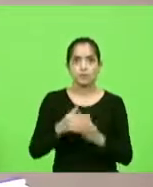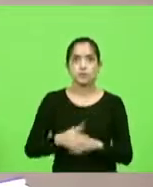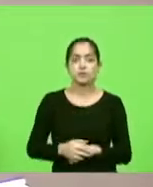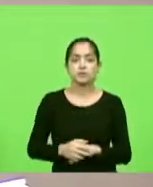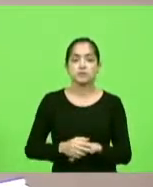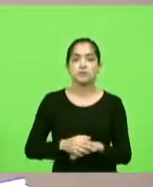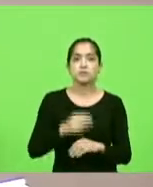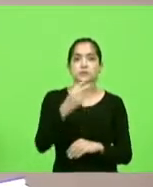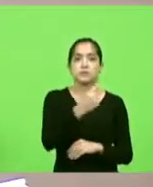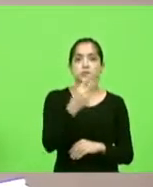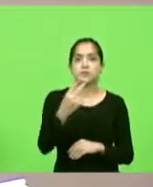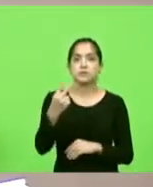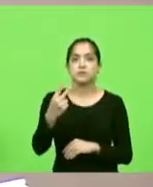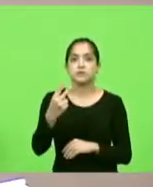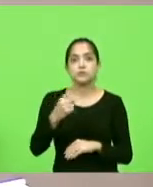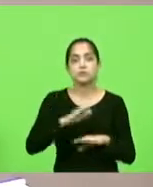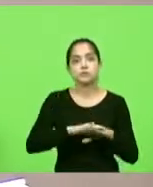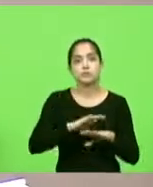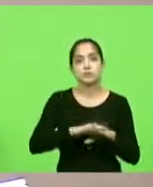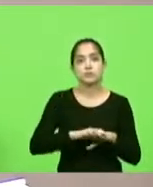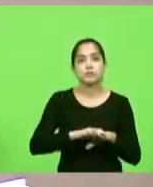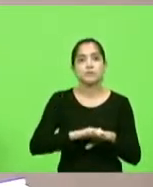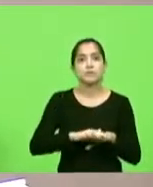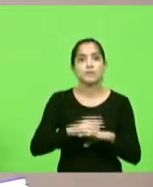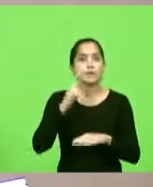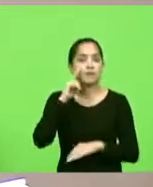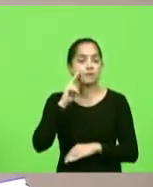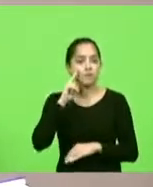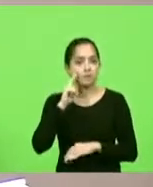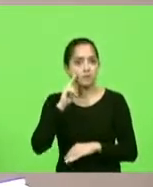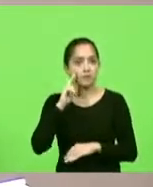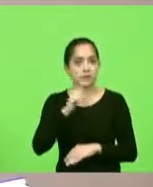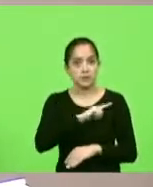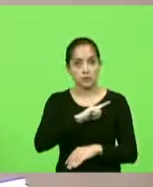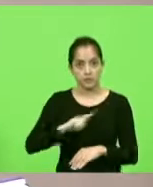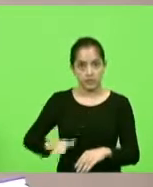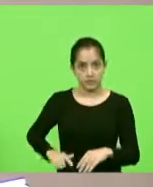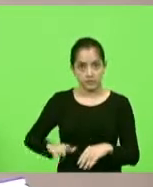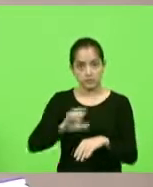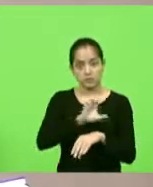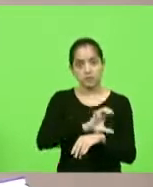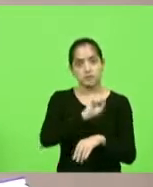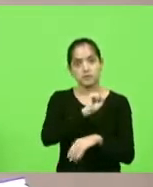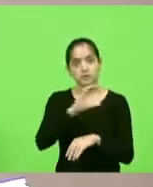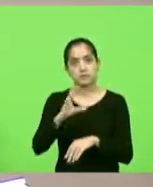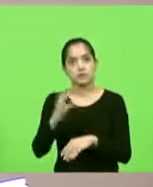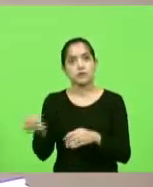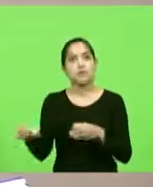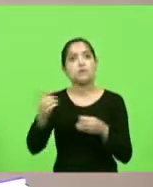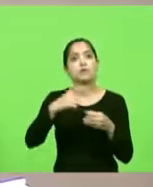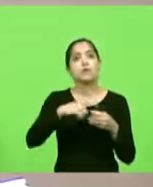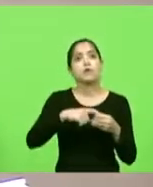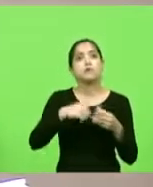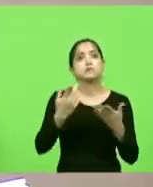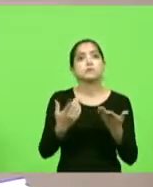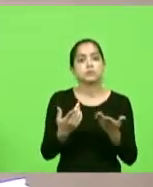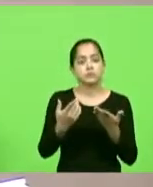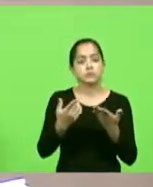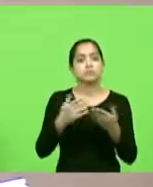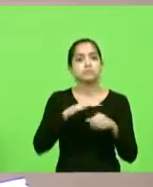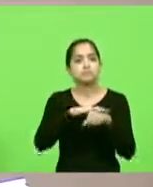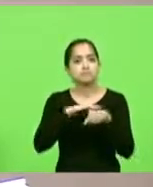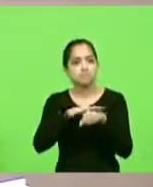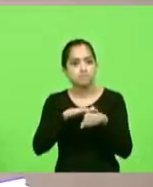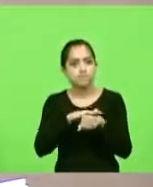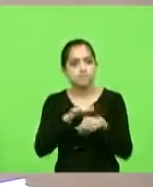Moção 222, autor deputado Ivan Nats, apelando à governadora do Estado pela retomada das conversas com as forças